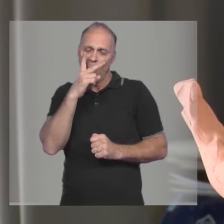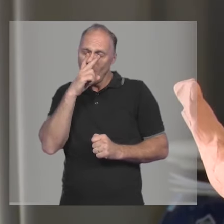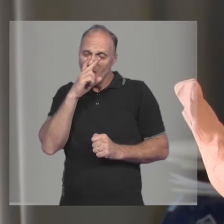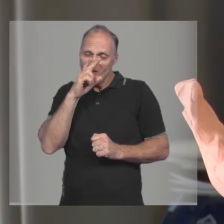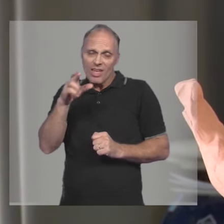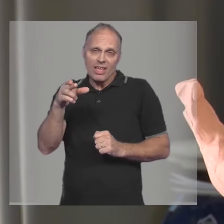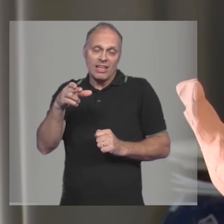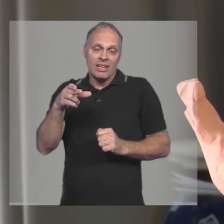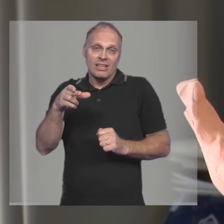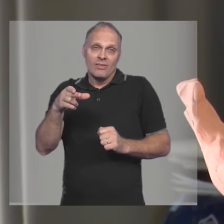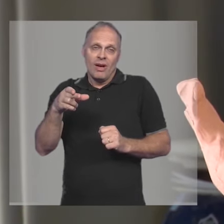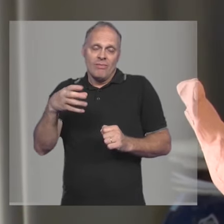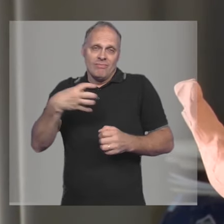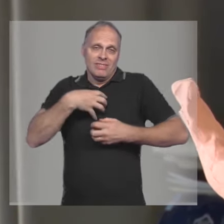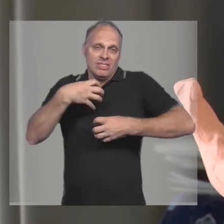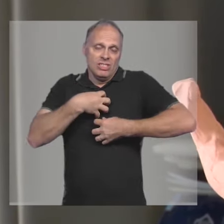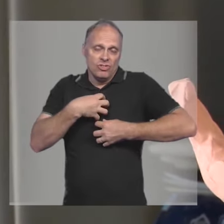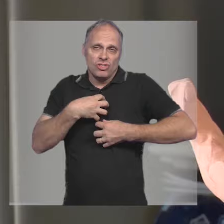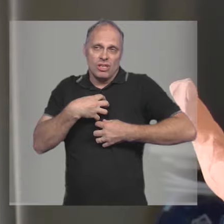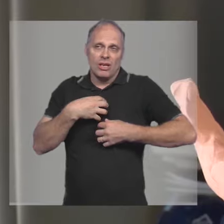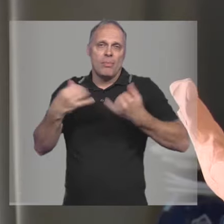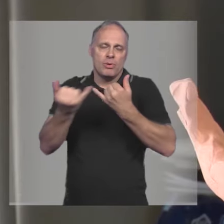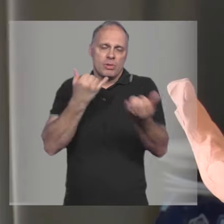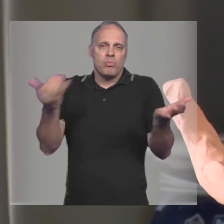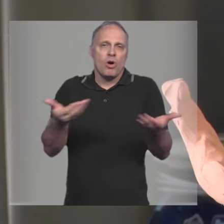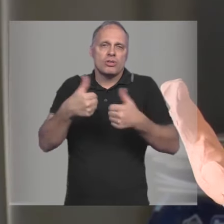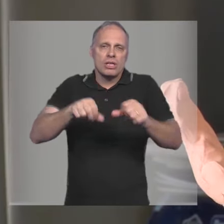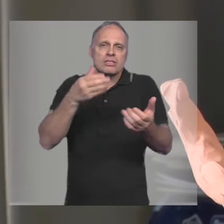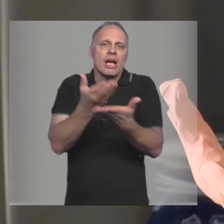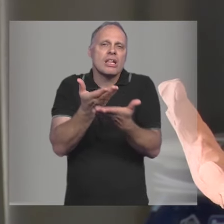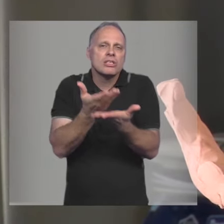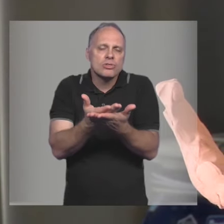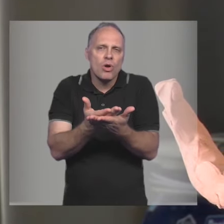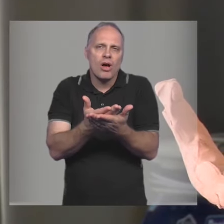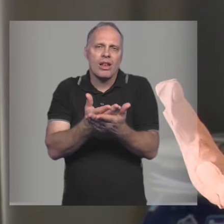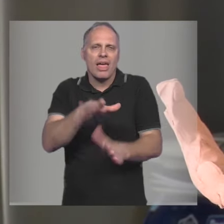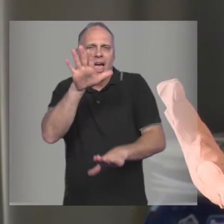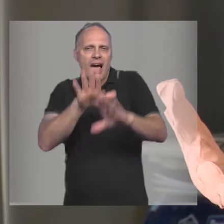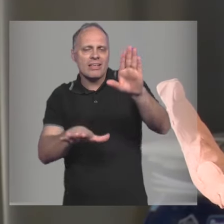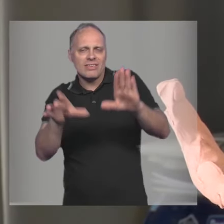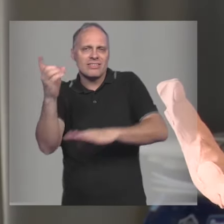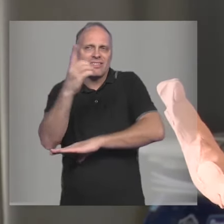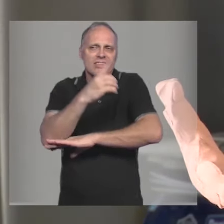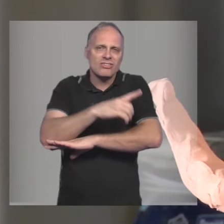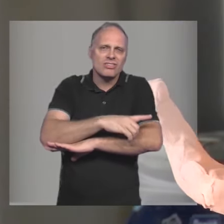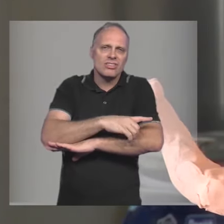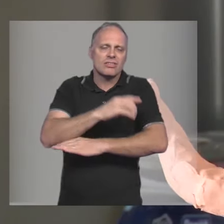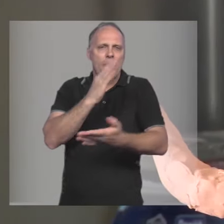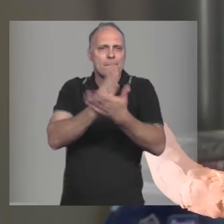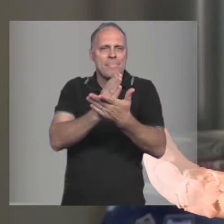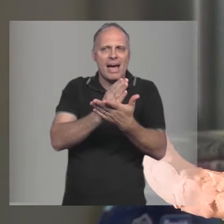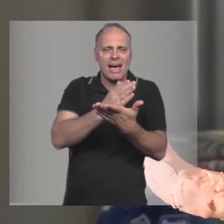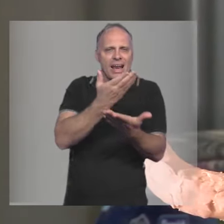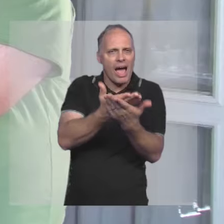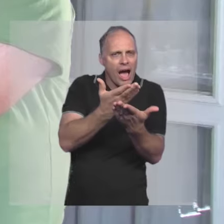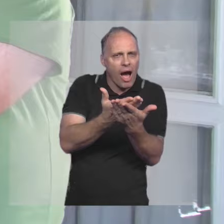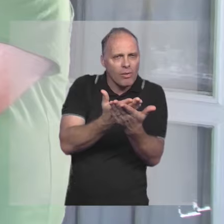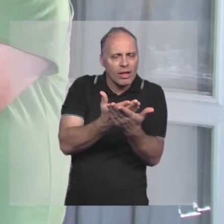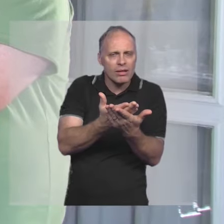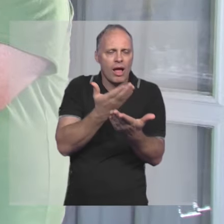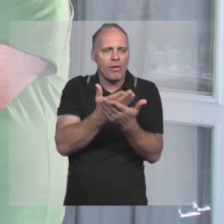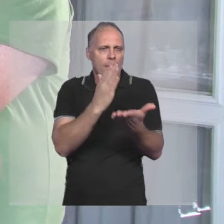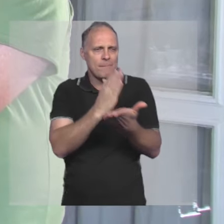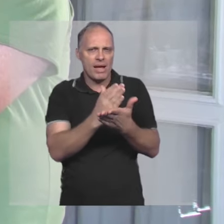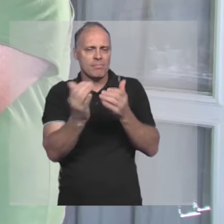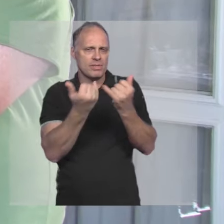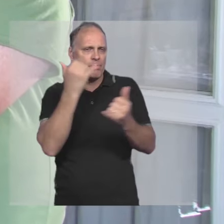identificar naquilo, sabe? Hoje é super doida, ela tá na escolinha e às vezes tem dias que eles param a aula, ela tá...